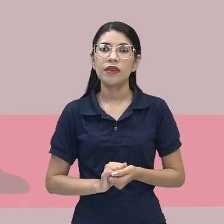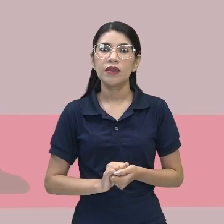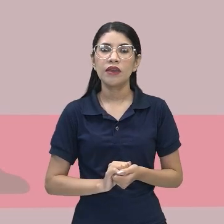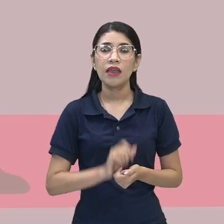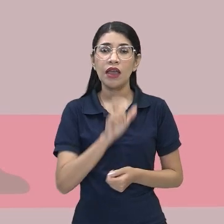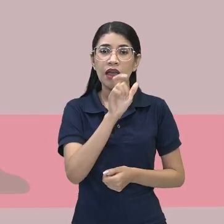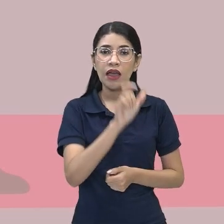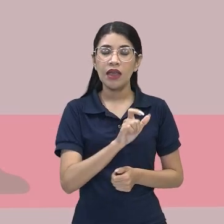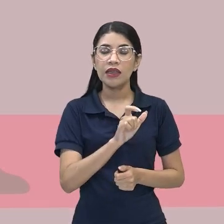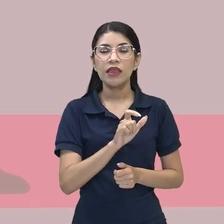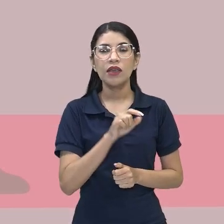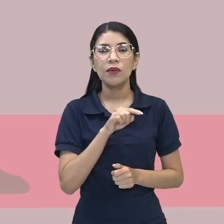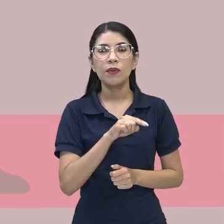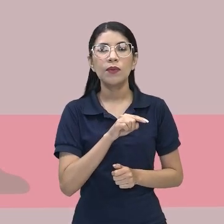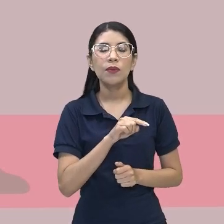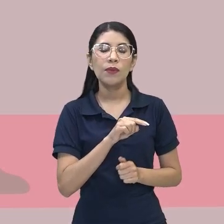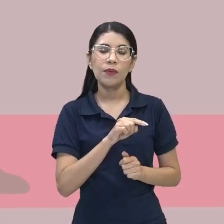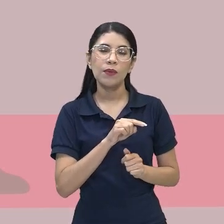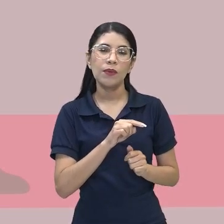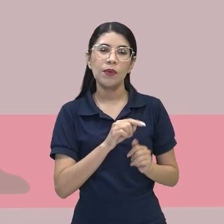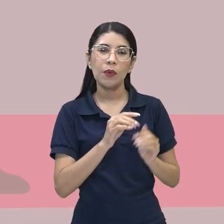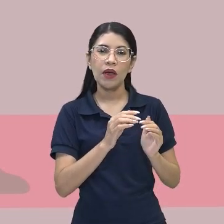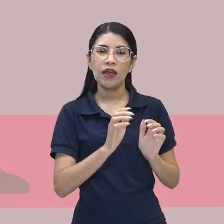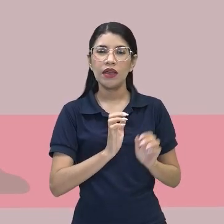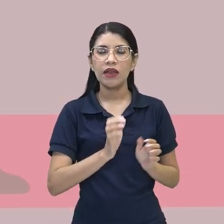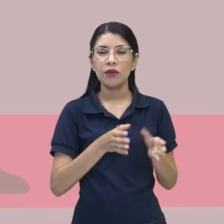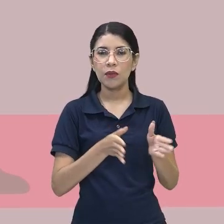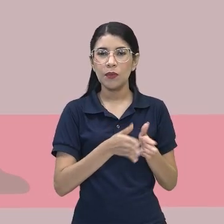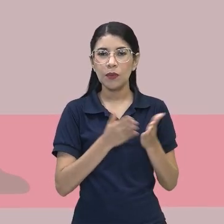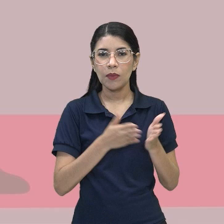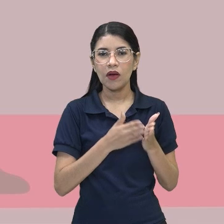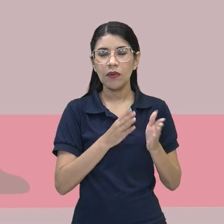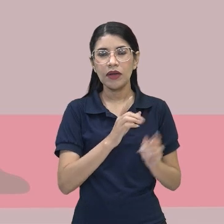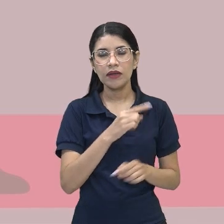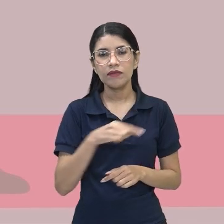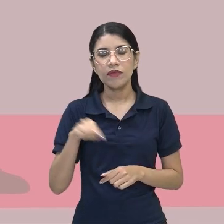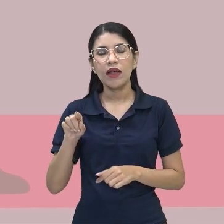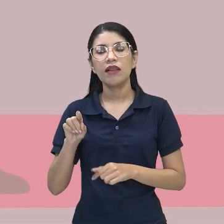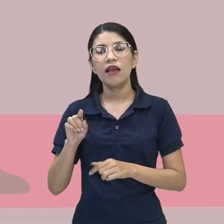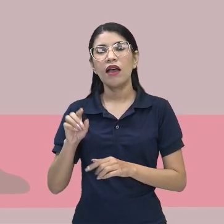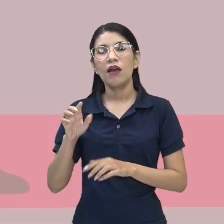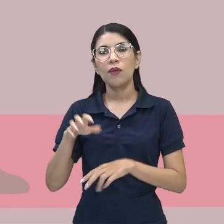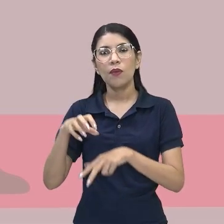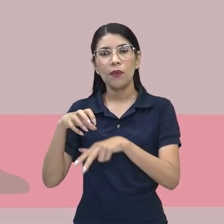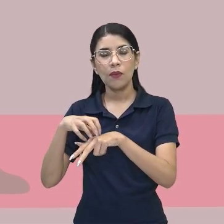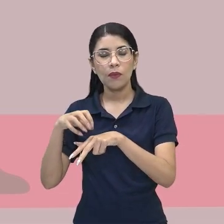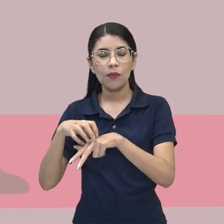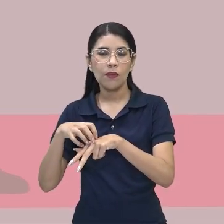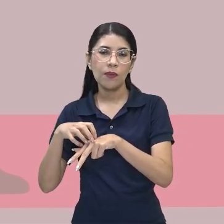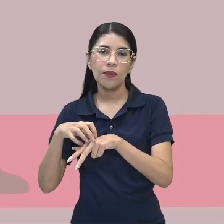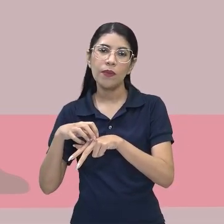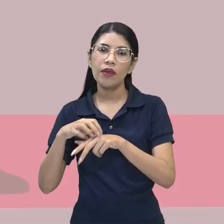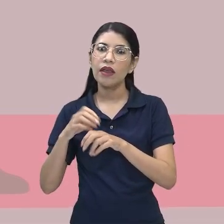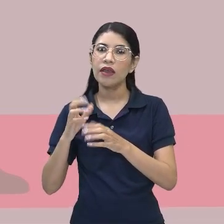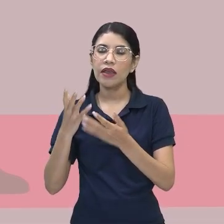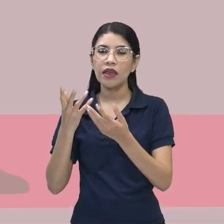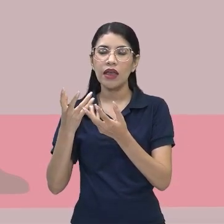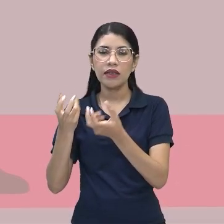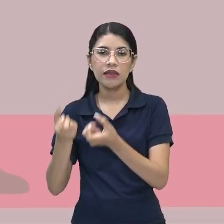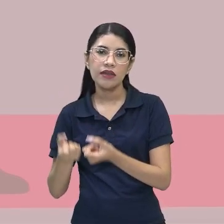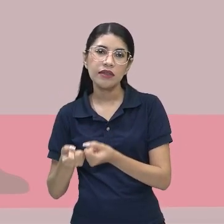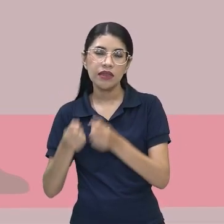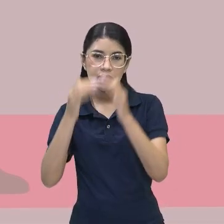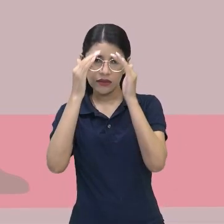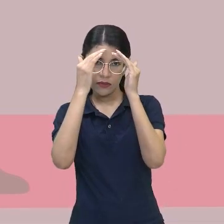feudal menor se transforma ali em um vassalo do senhor feudal maior, que viria a ser o seu